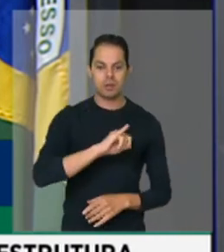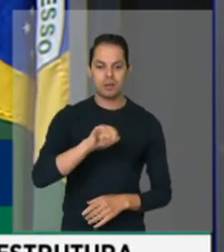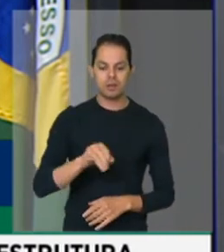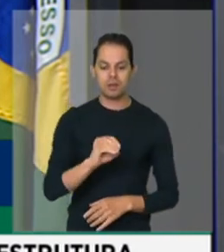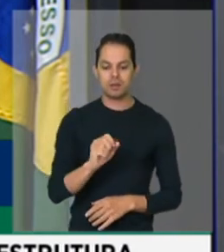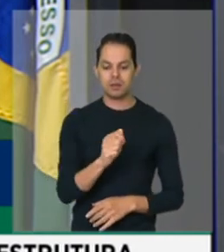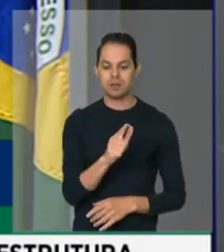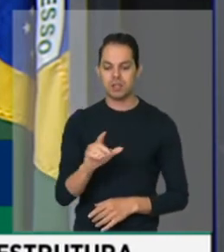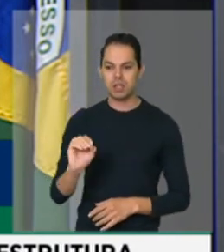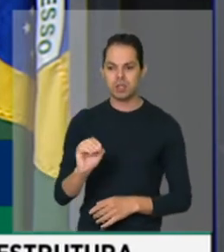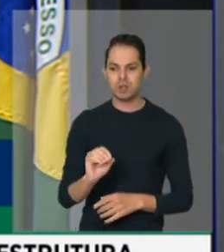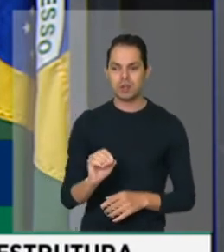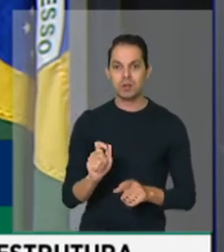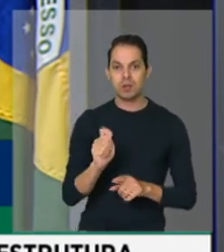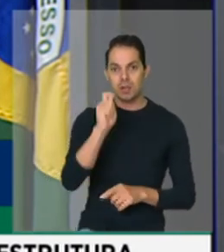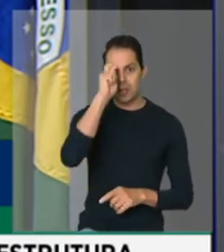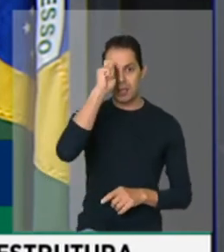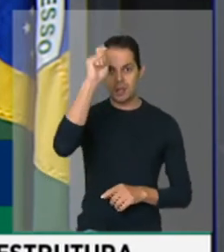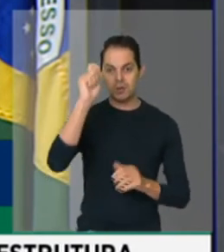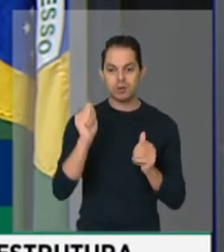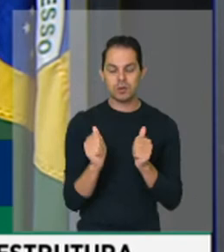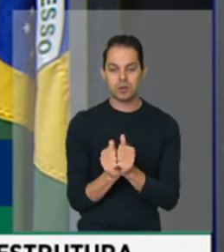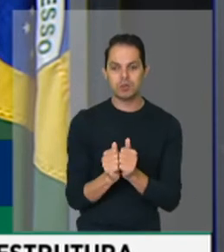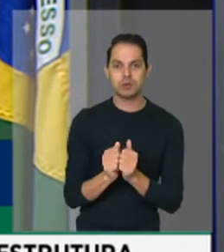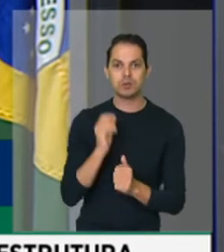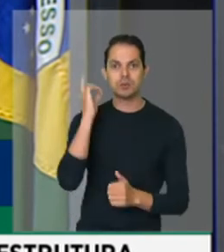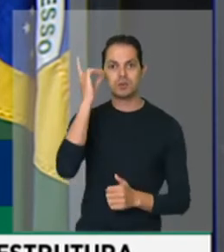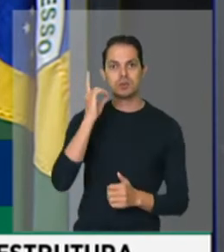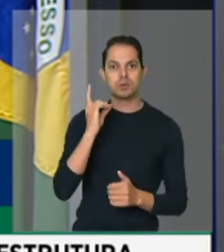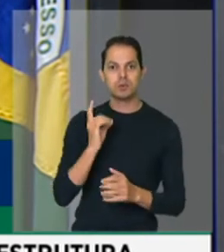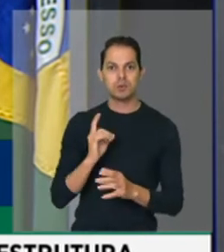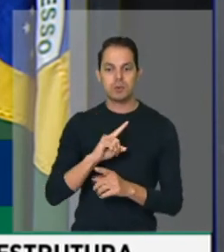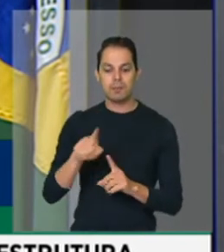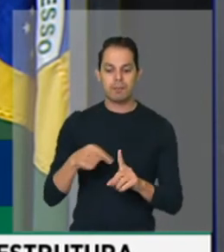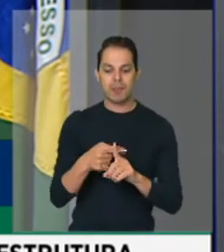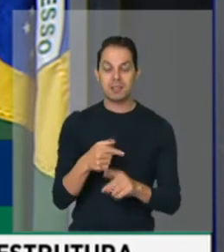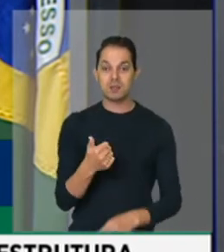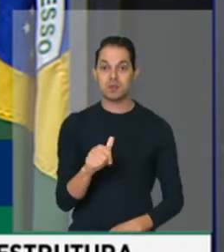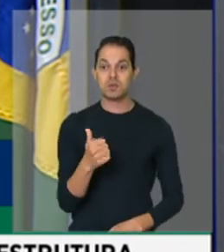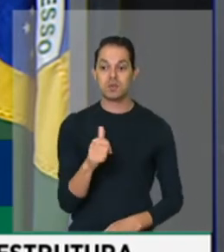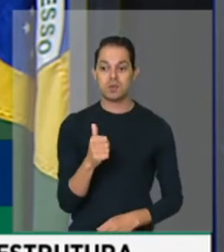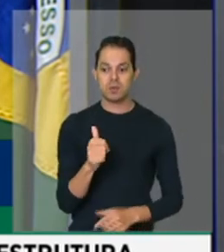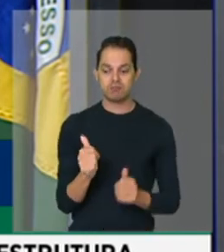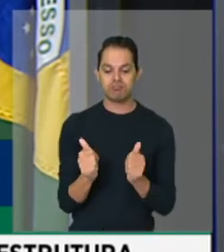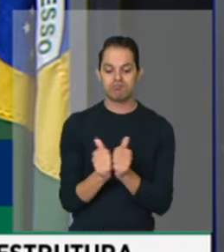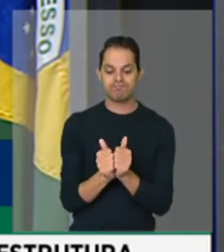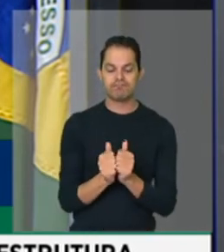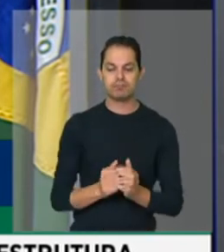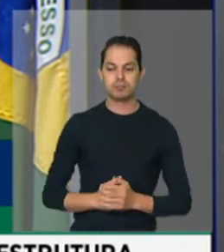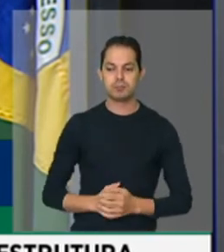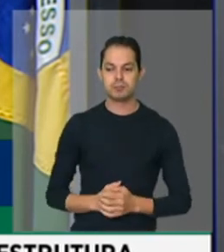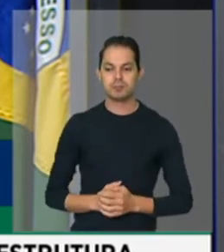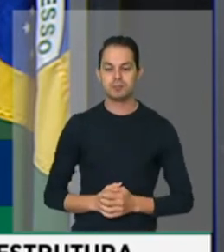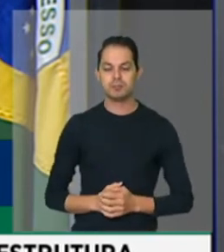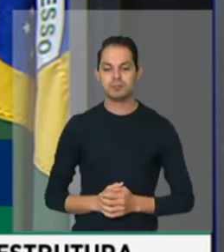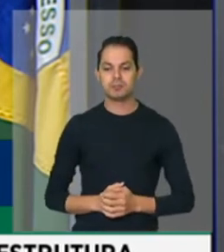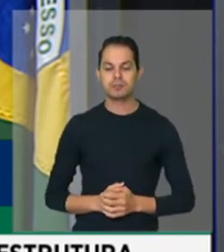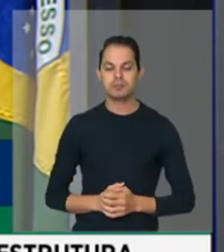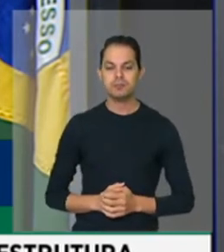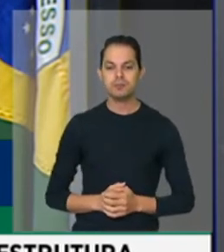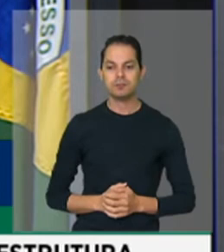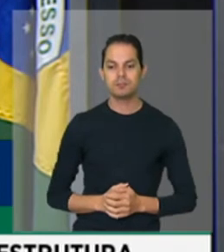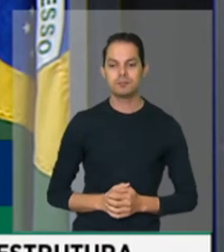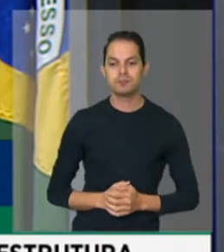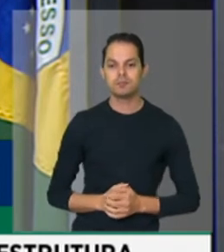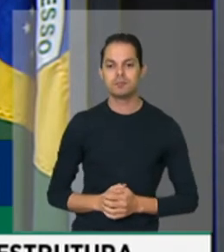a coautoria de 11 senhores parlamentares que a eles se somaram